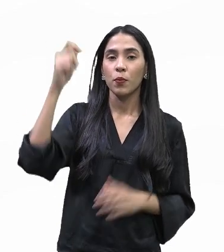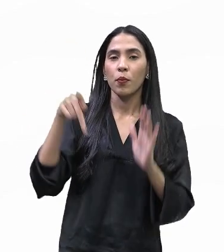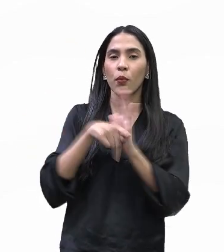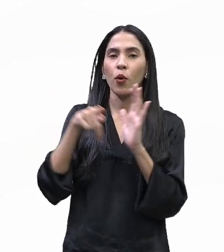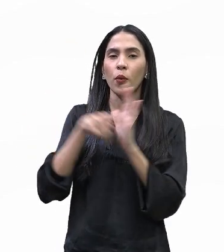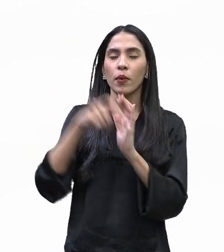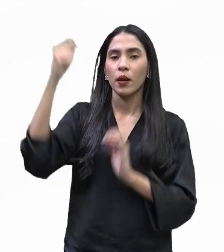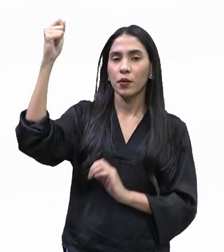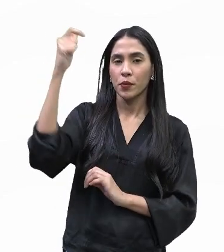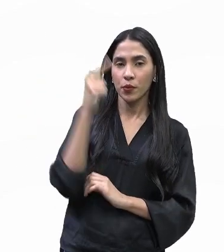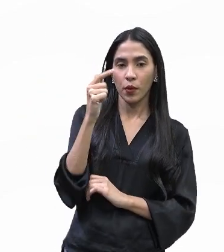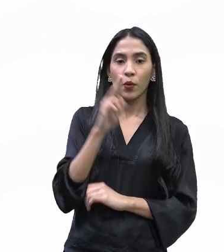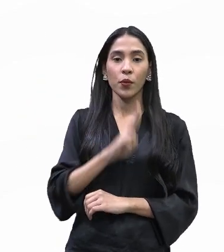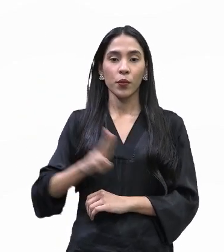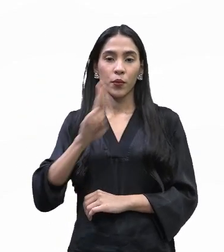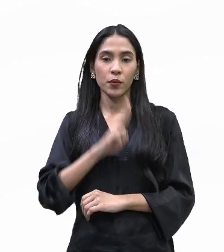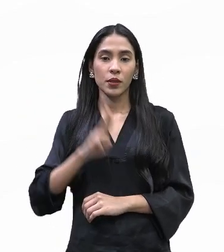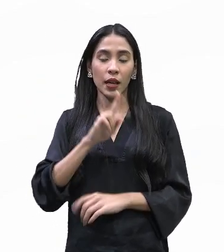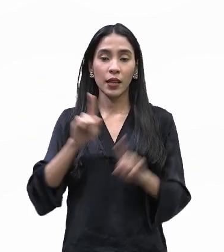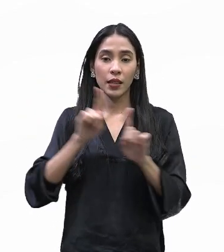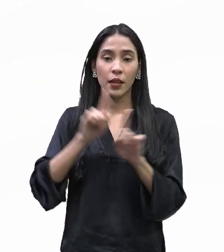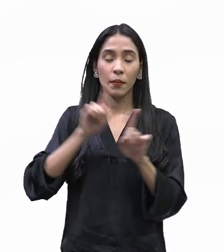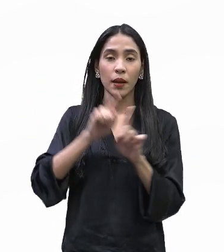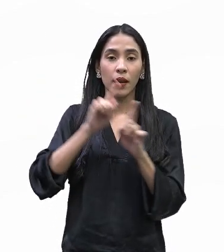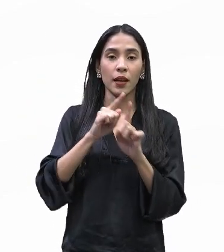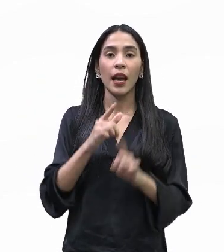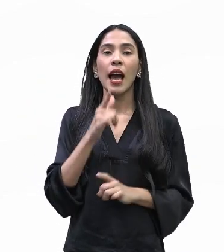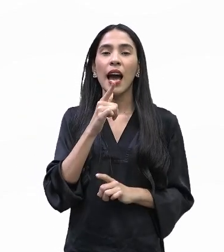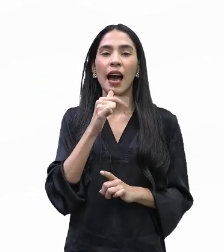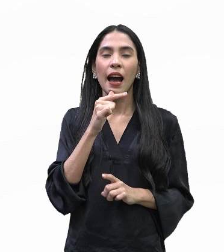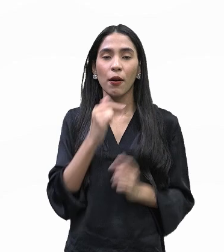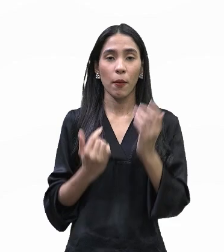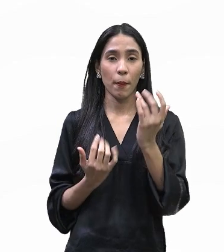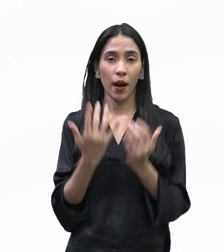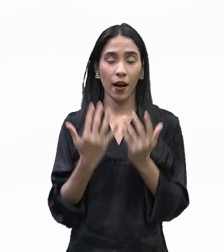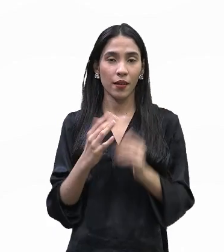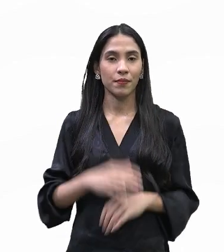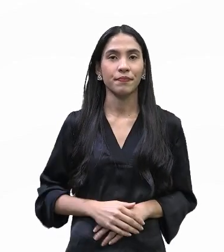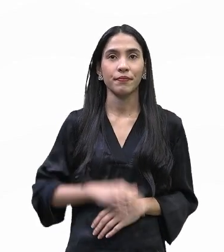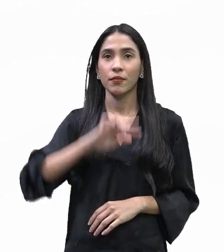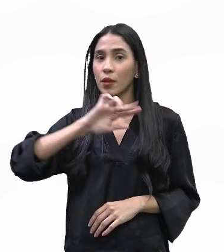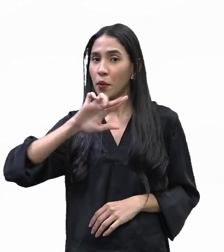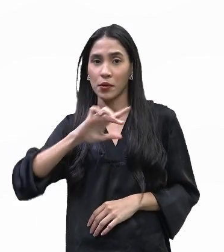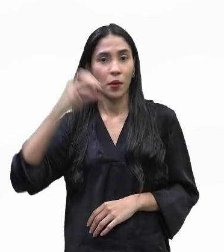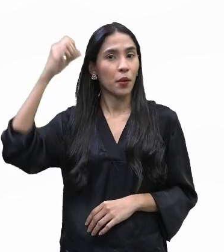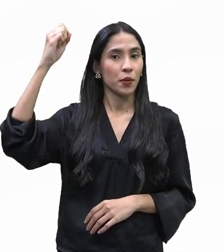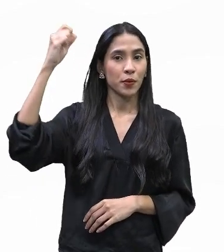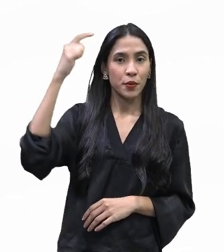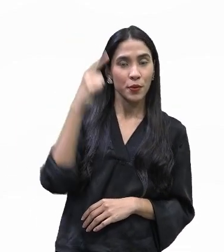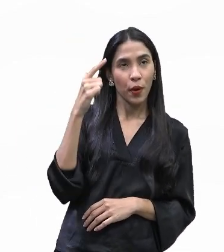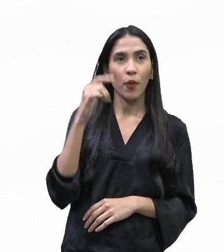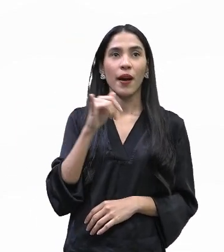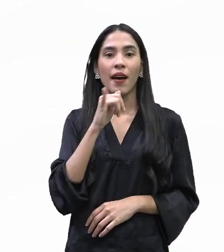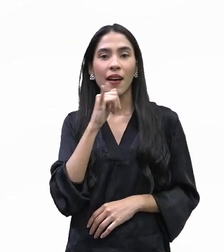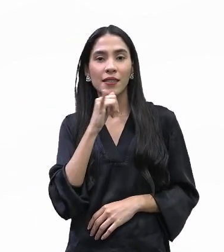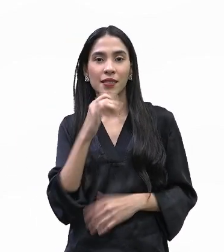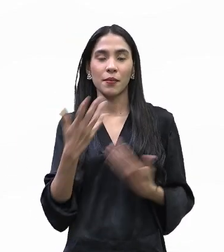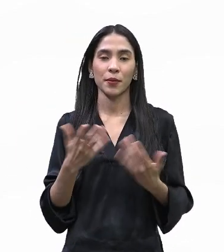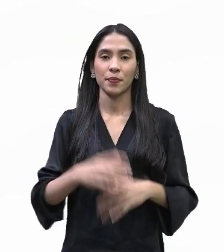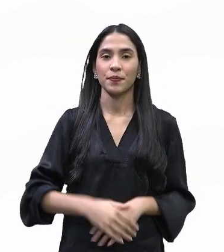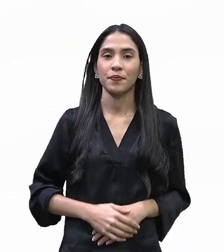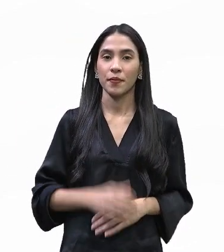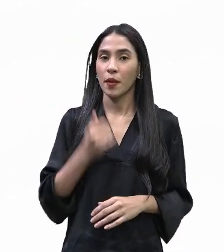sol, utilizada para o aquecimento da água, tá? Então, não é só a luz do sol vai lá e